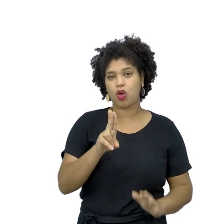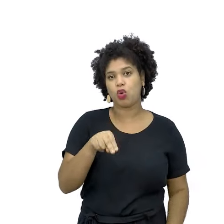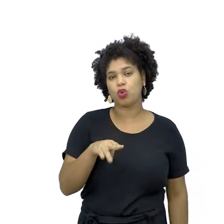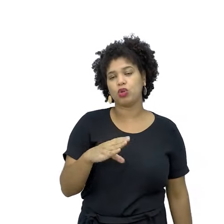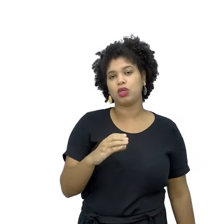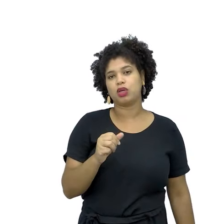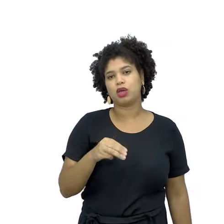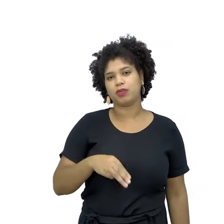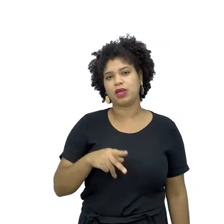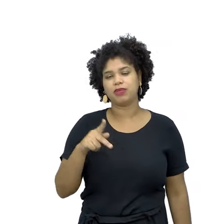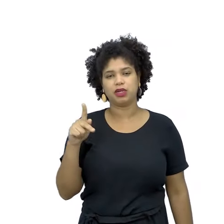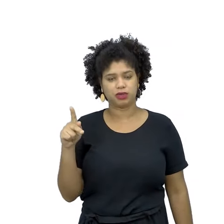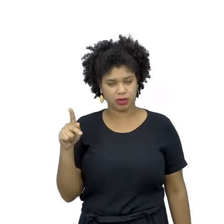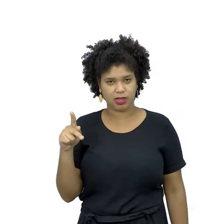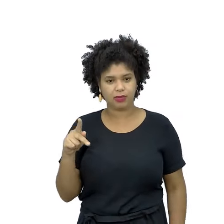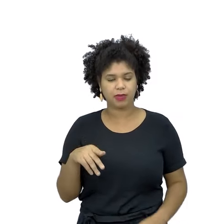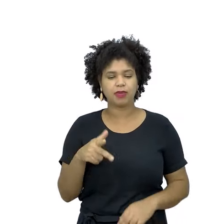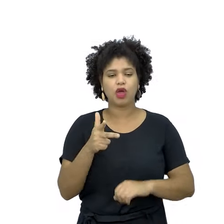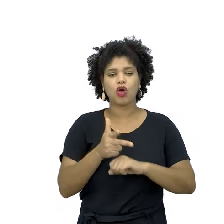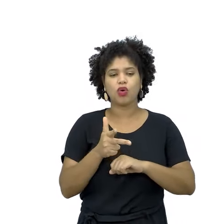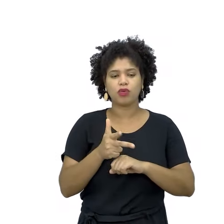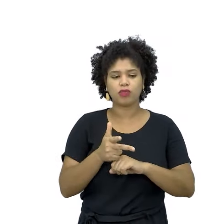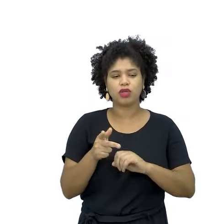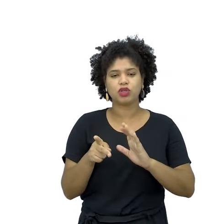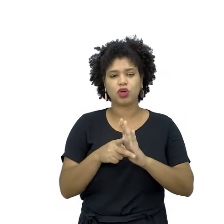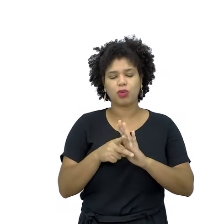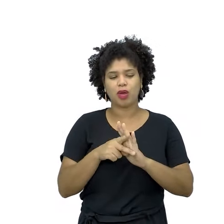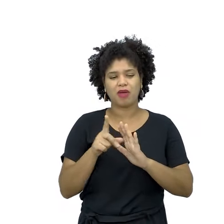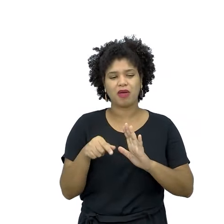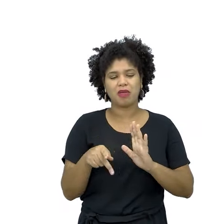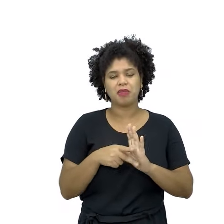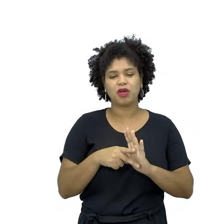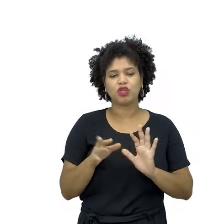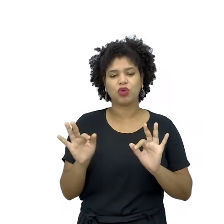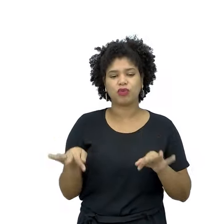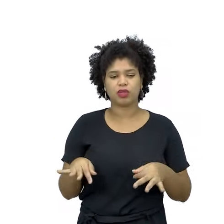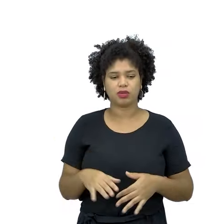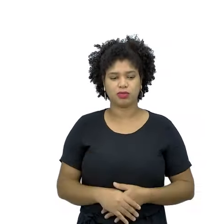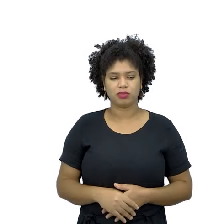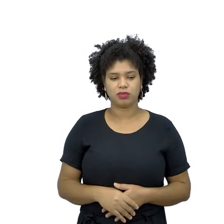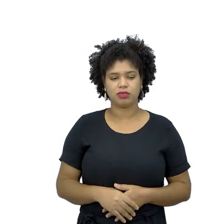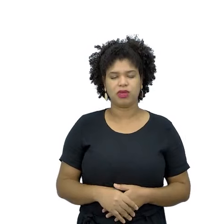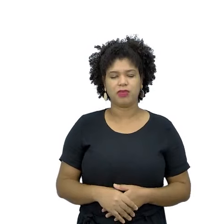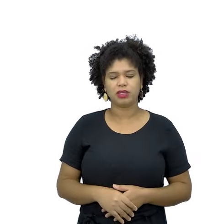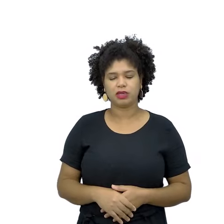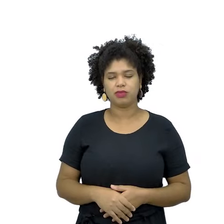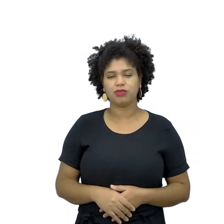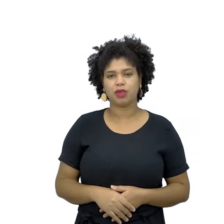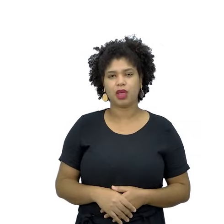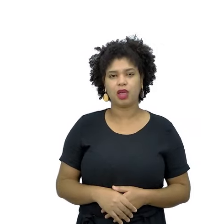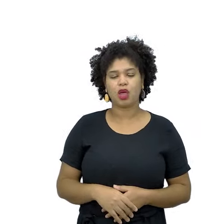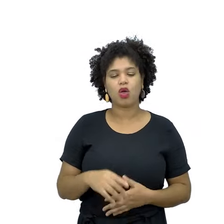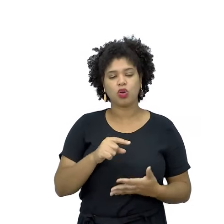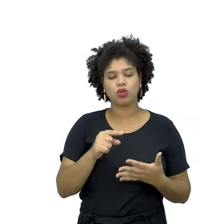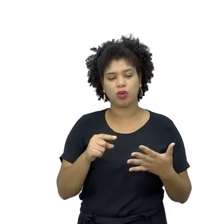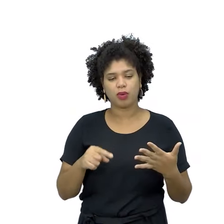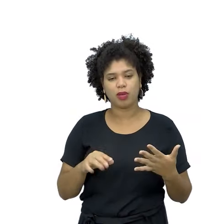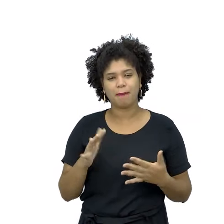Esse vídeo chama Breve Relato do Fim. É bem chamativo esse nome. Ele